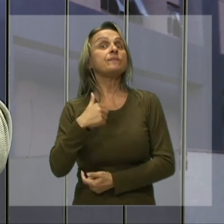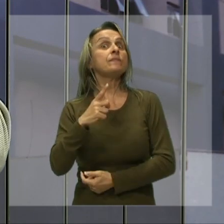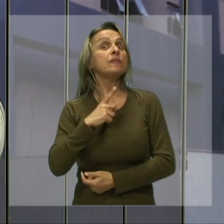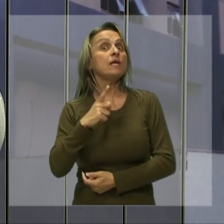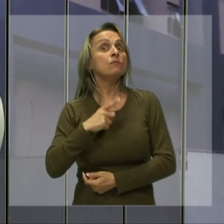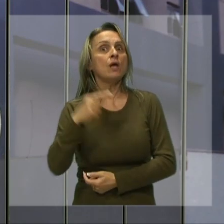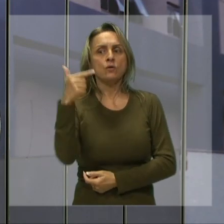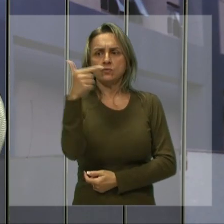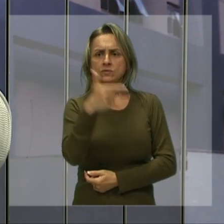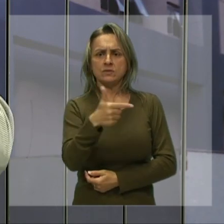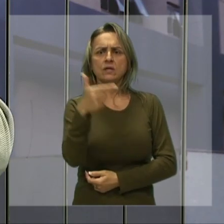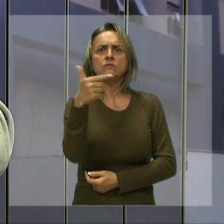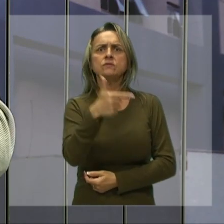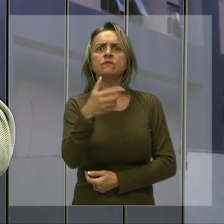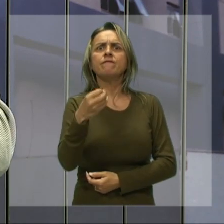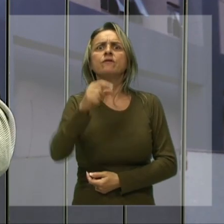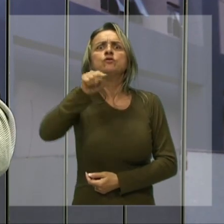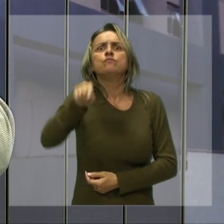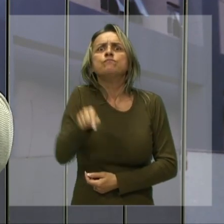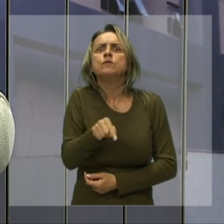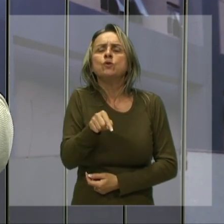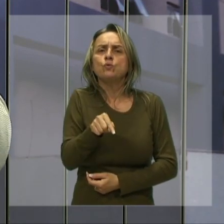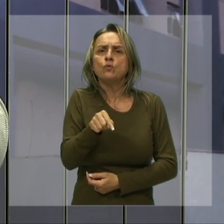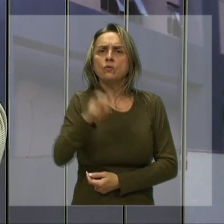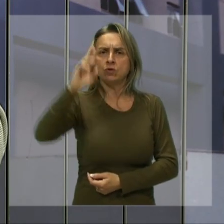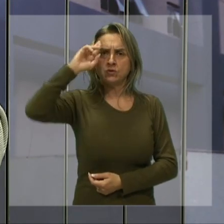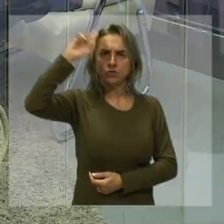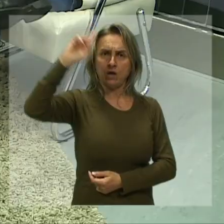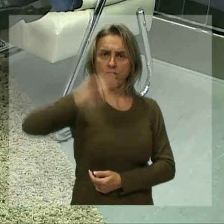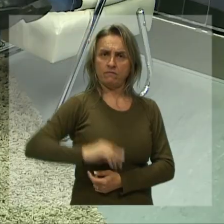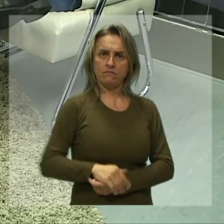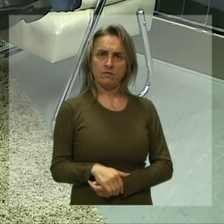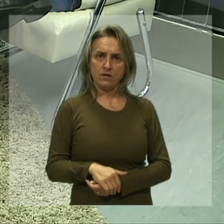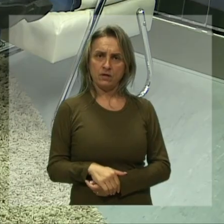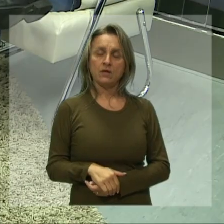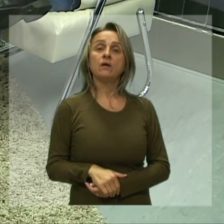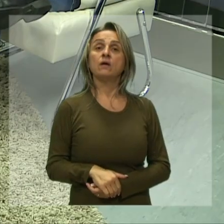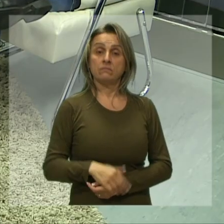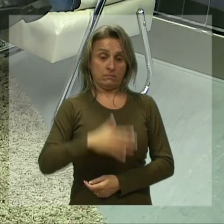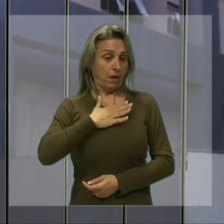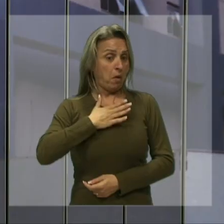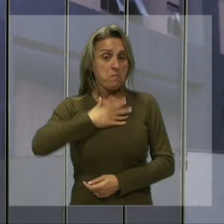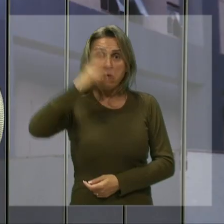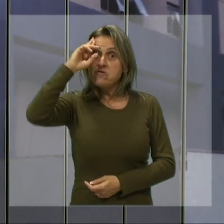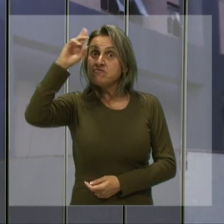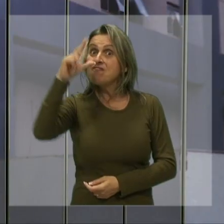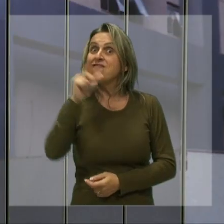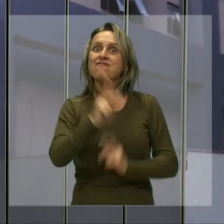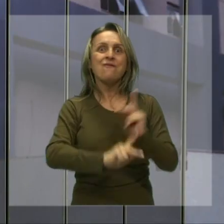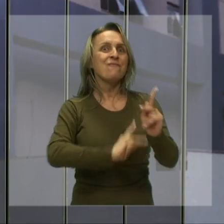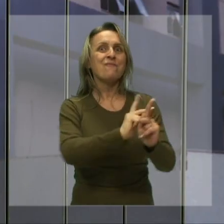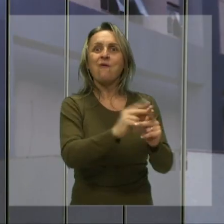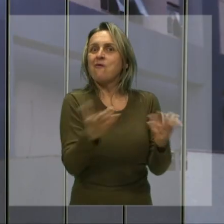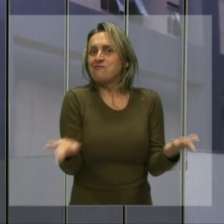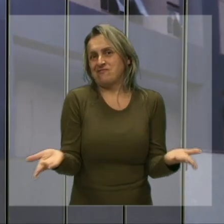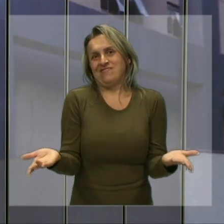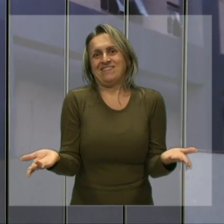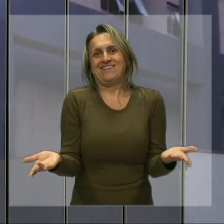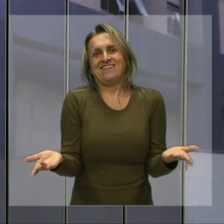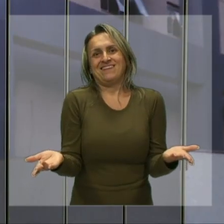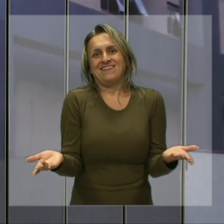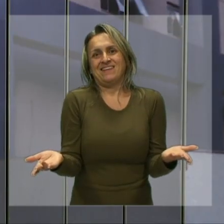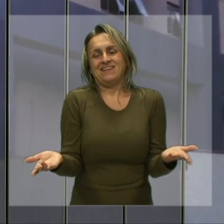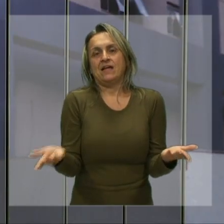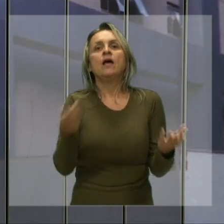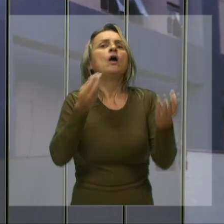patrões. Cada cidadão de Itajaí é um patrão meu, então você imagina, né, o volume de trabalho que a gente tem. Então é isso, pô. Não dá. E aí,